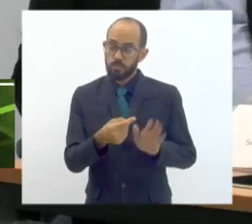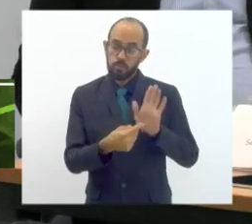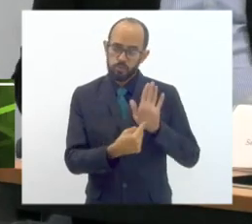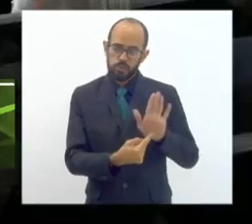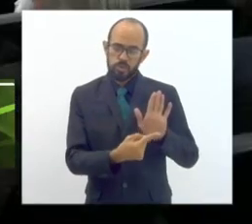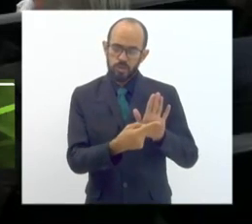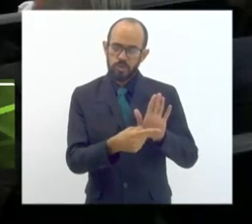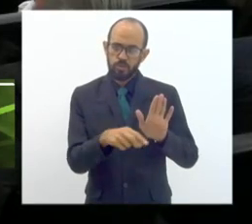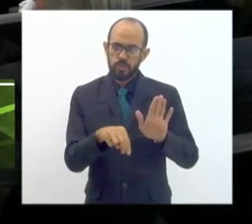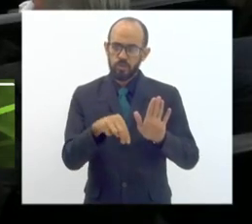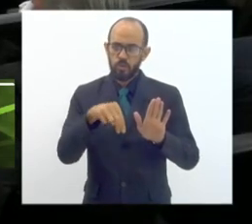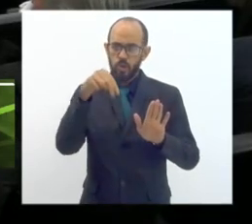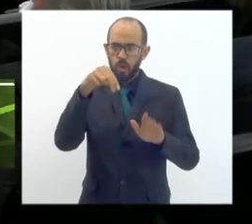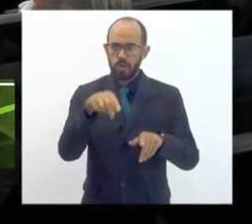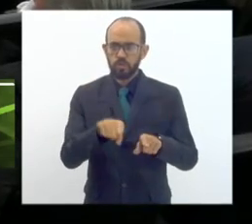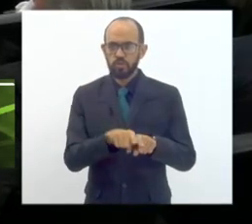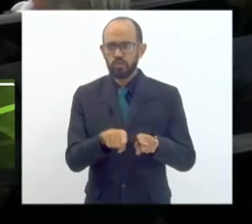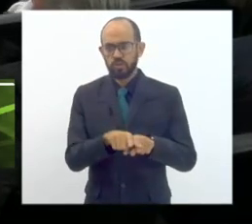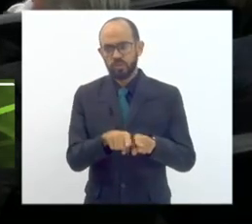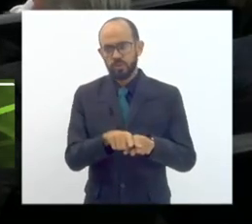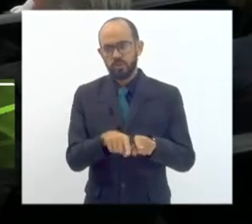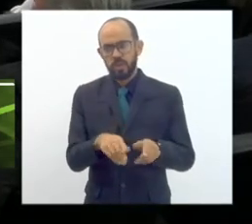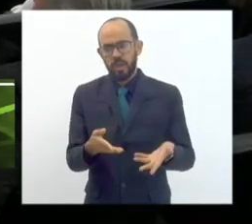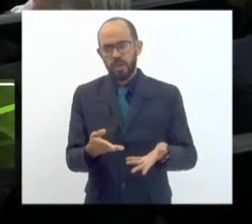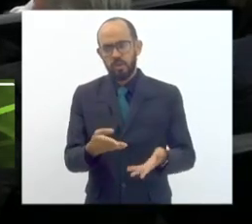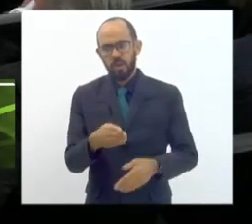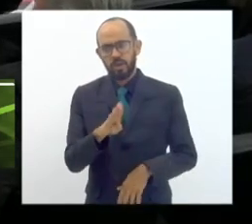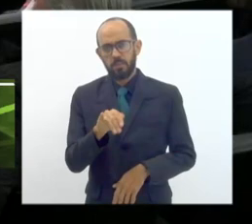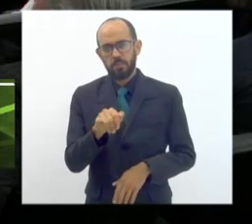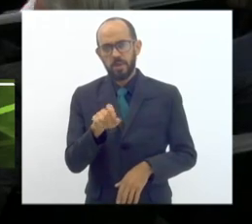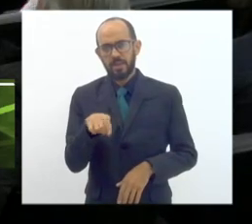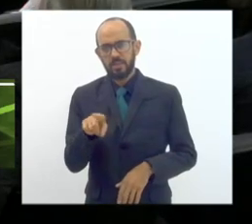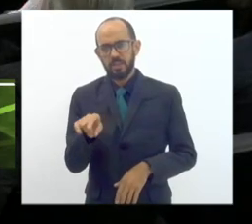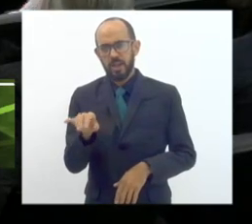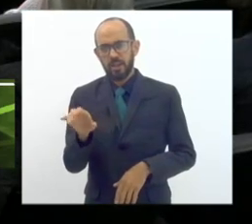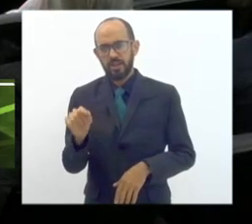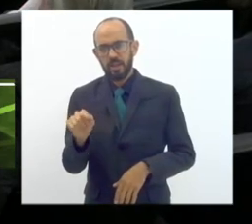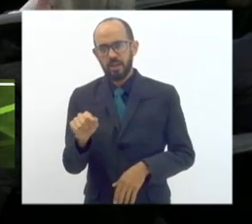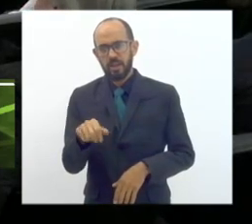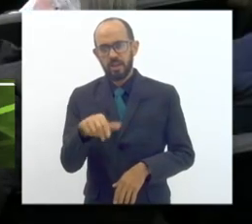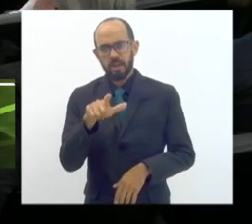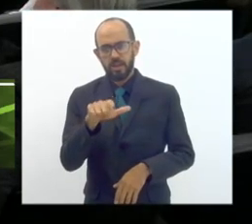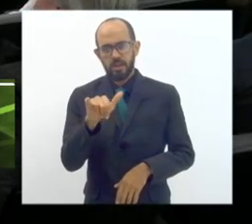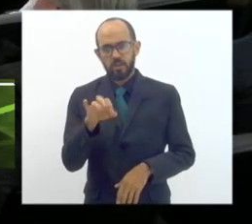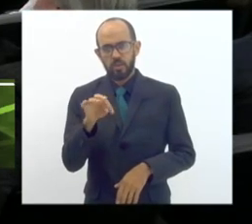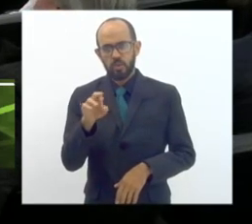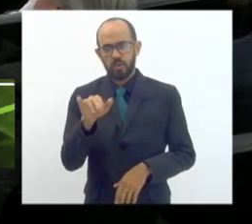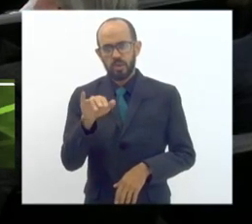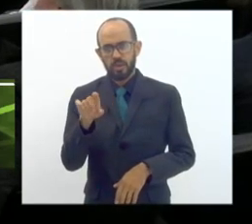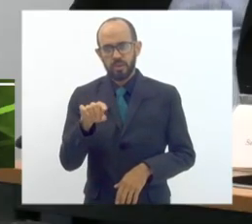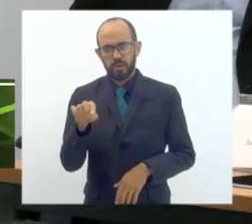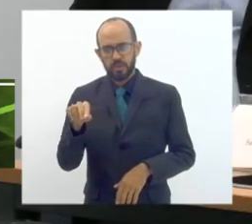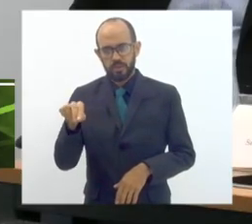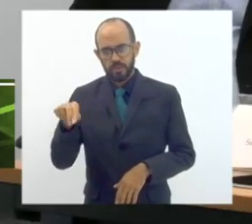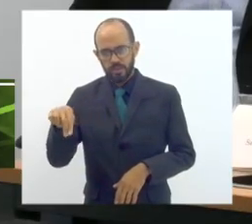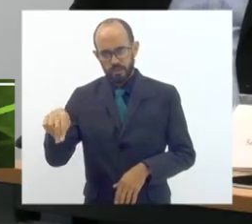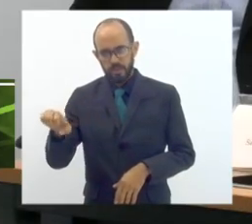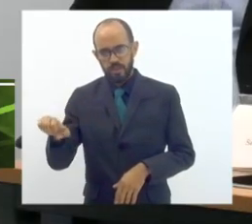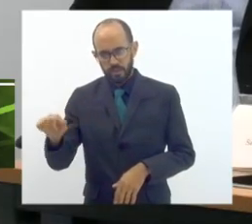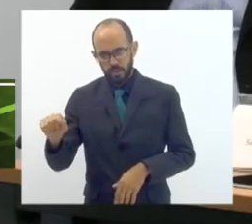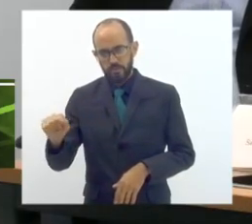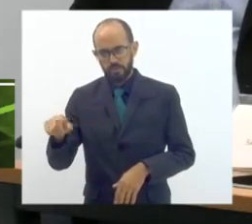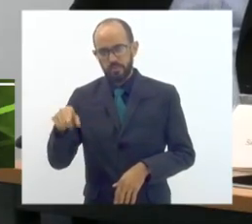região norte e, com certeza, da região da Baixada Litorânea, que o instrumento consórcio para essa atividade especificamente, não tem dúvida